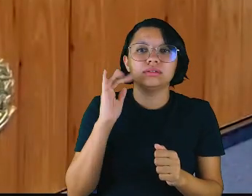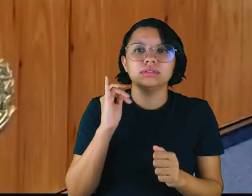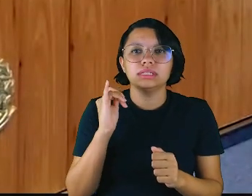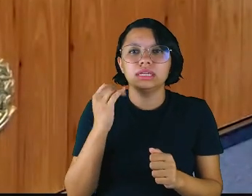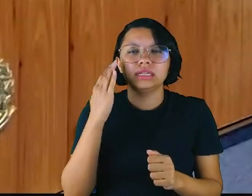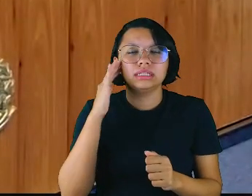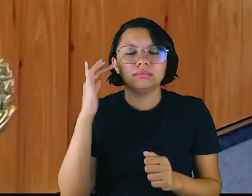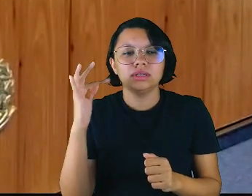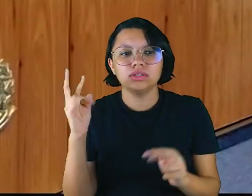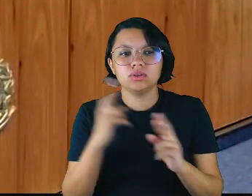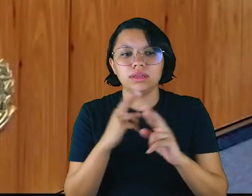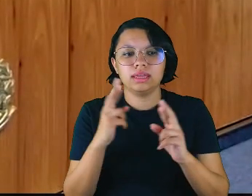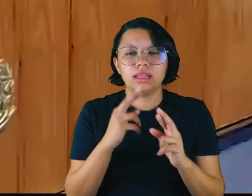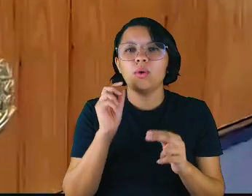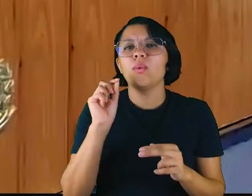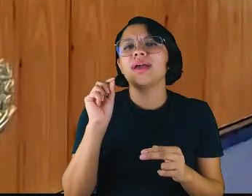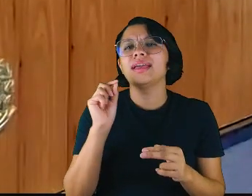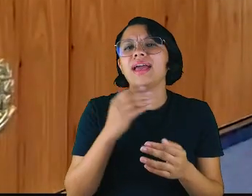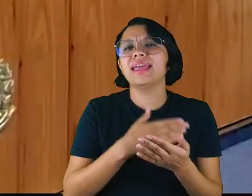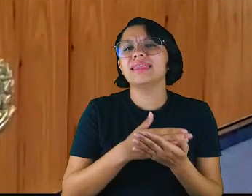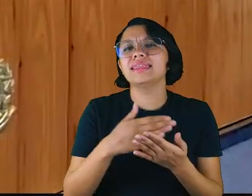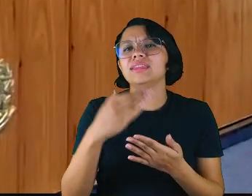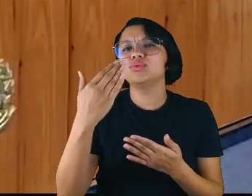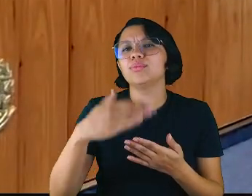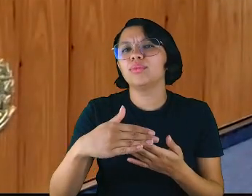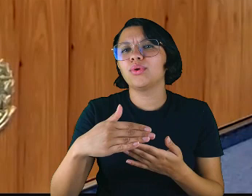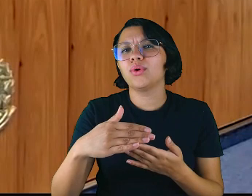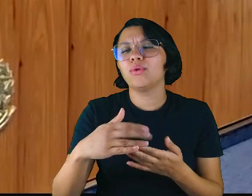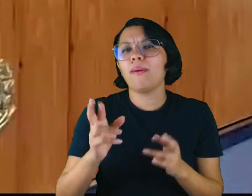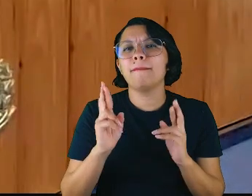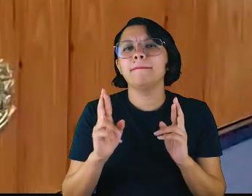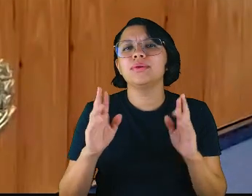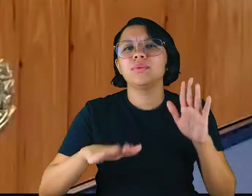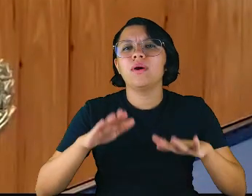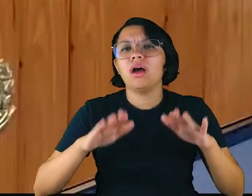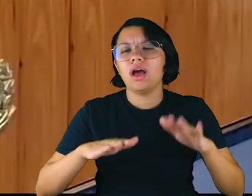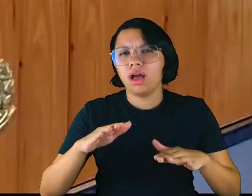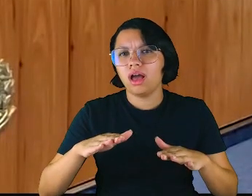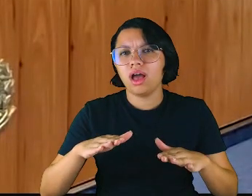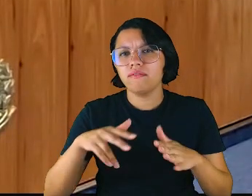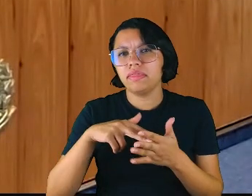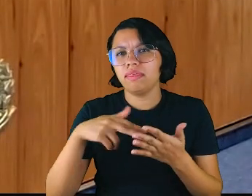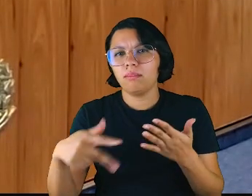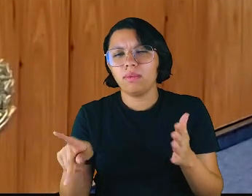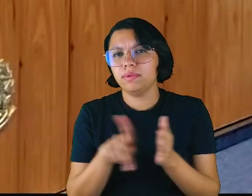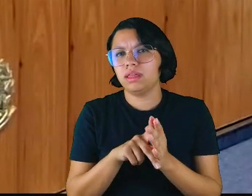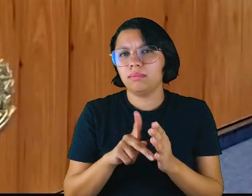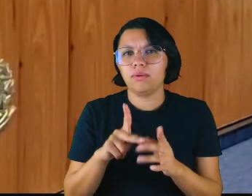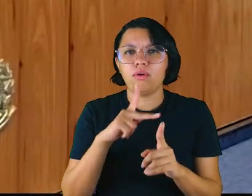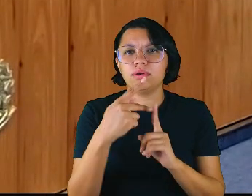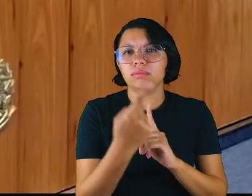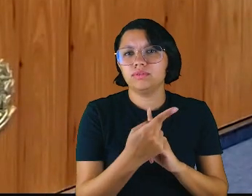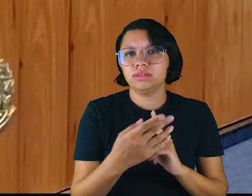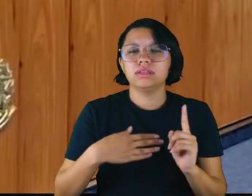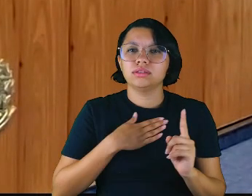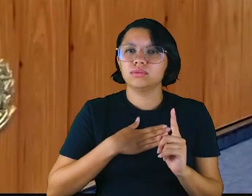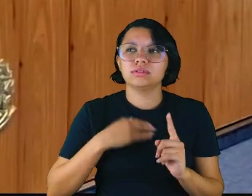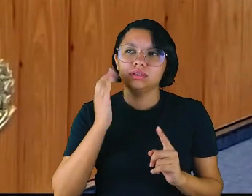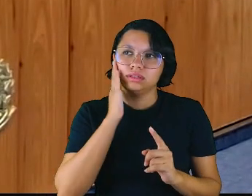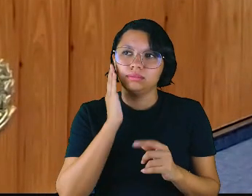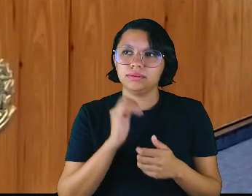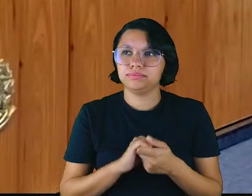se você pensou a esse respeito, o que é o início de prova e se a presunção relativa é derrubada pela Previdência, eu gostaria de